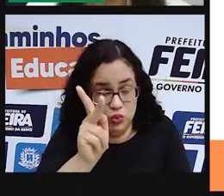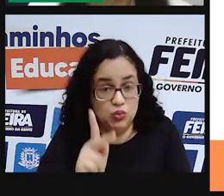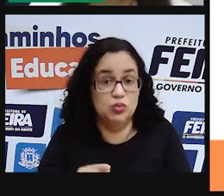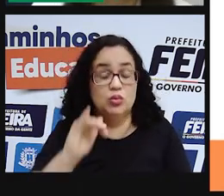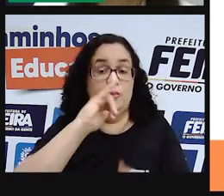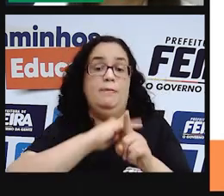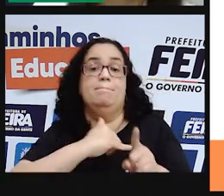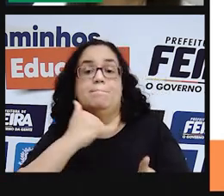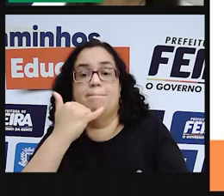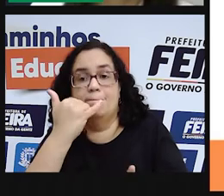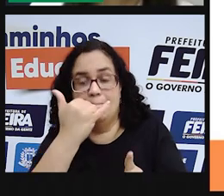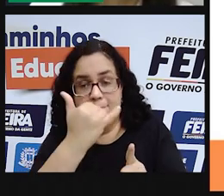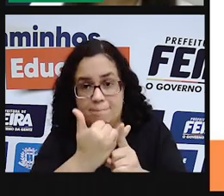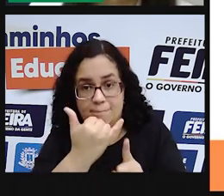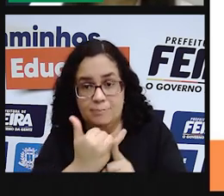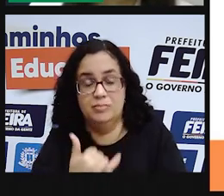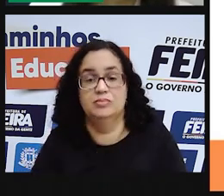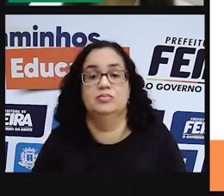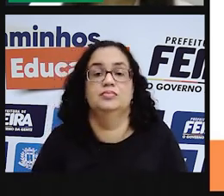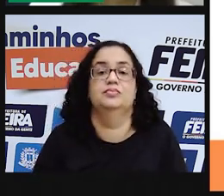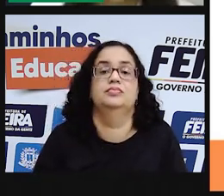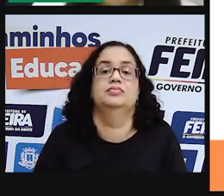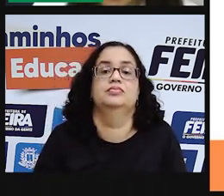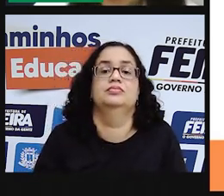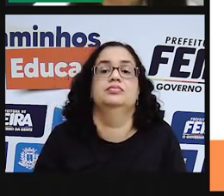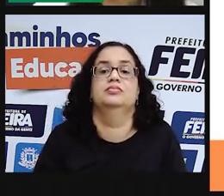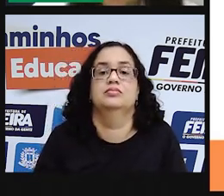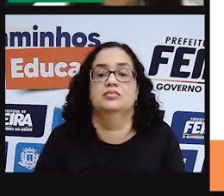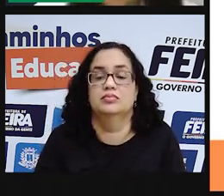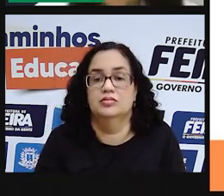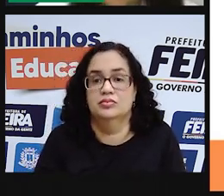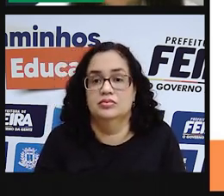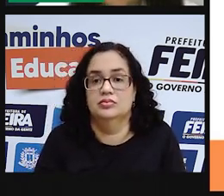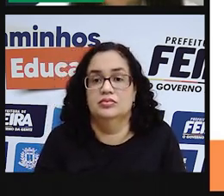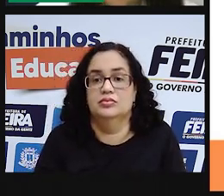bullying, mesmo que não seja diretamente com você.